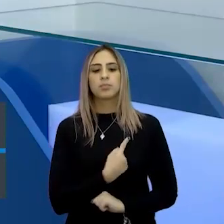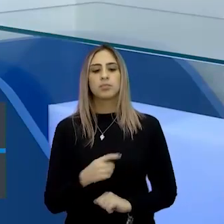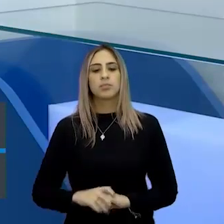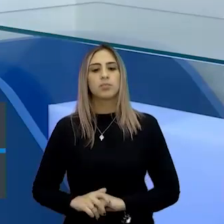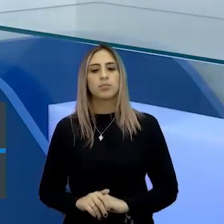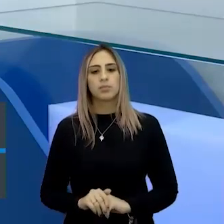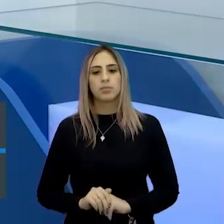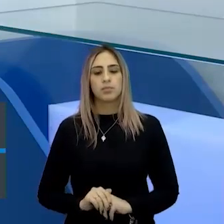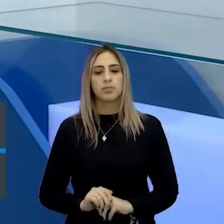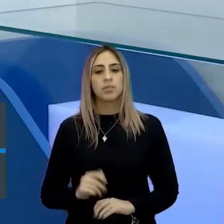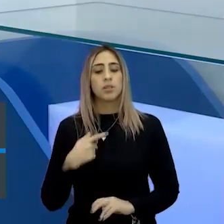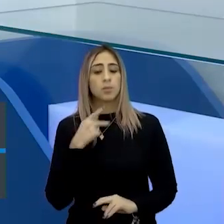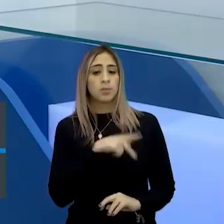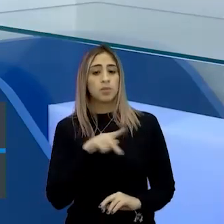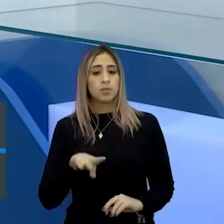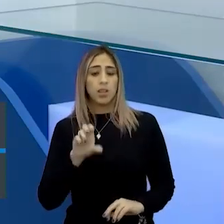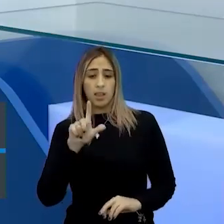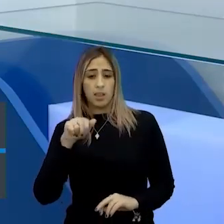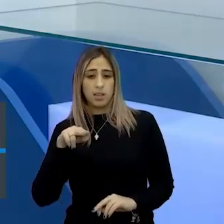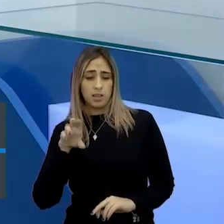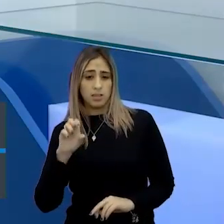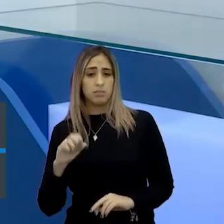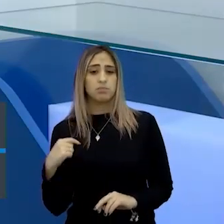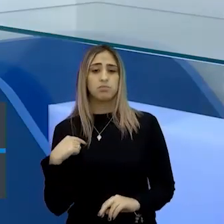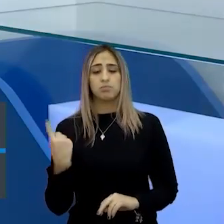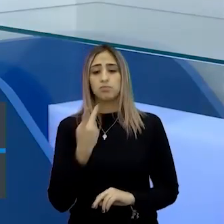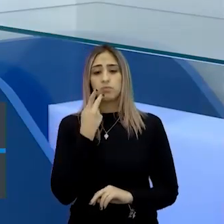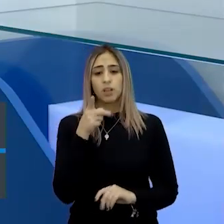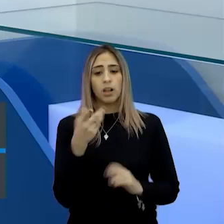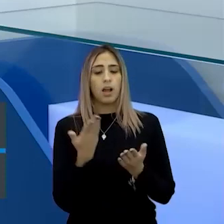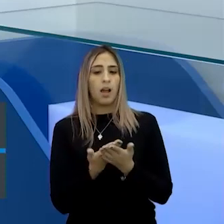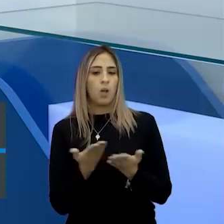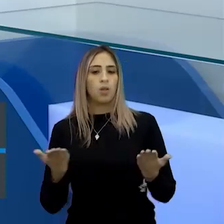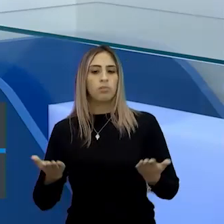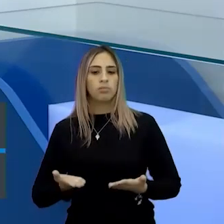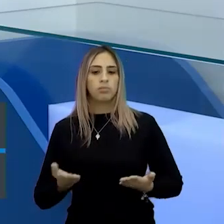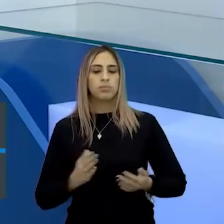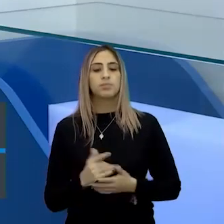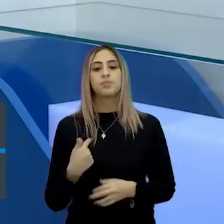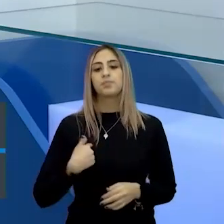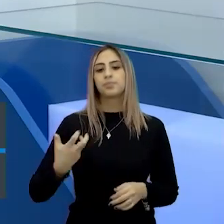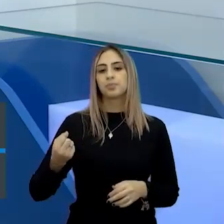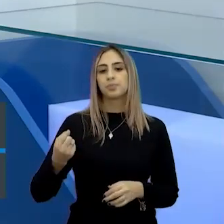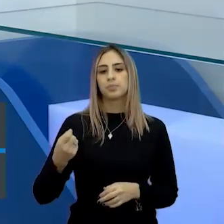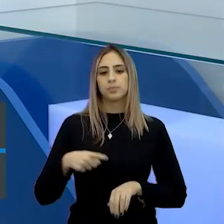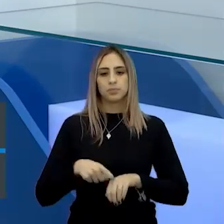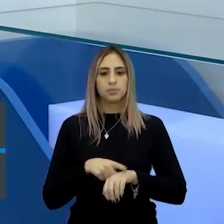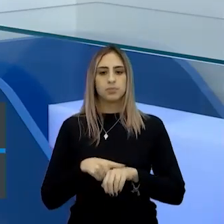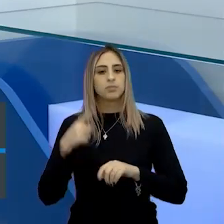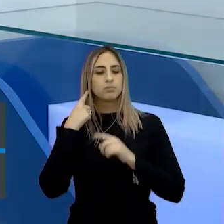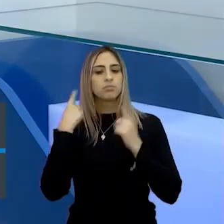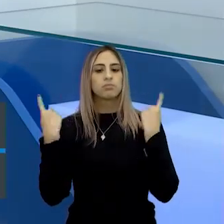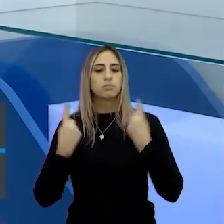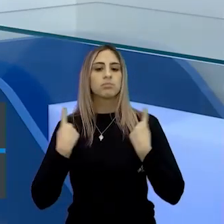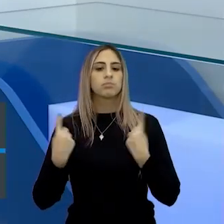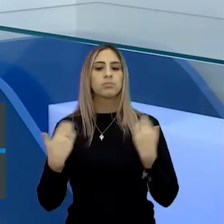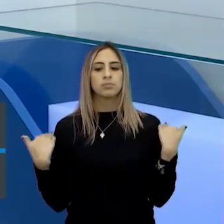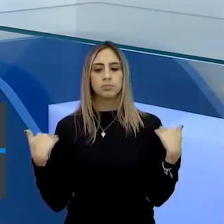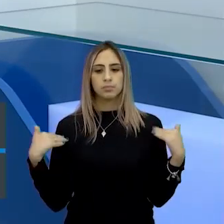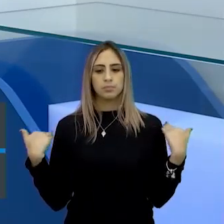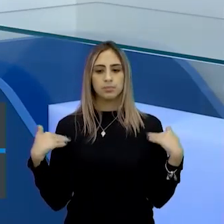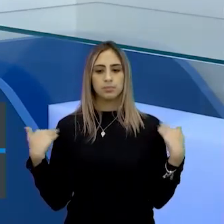como a Andréia já disse, sou a professora Elaine e vou moderar esta aula. Então, eu sou branca, cabelos cacheados na altura dos